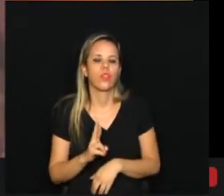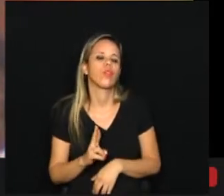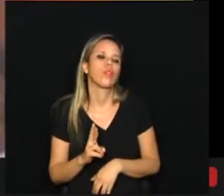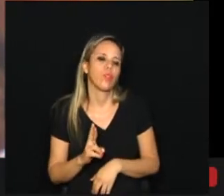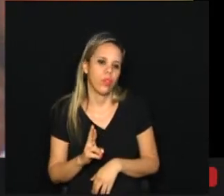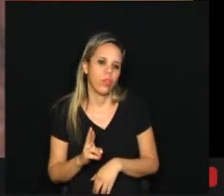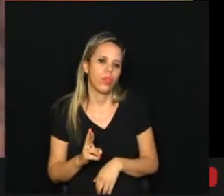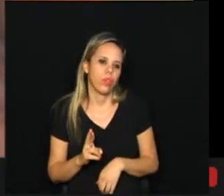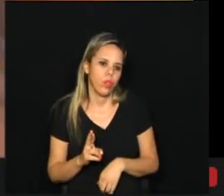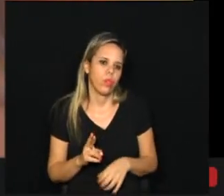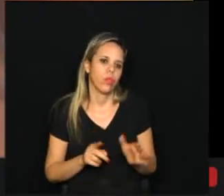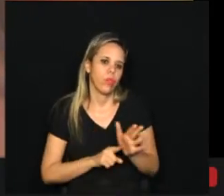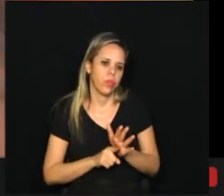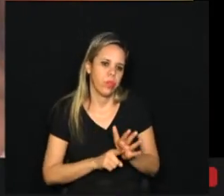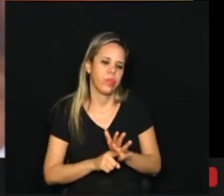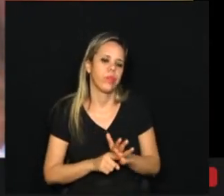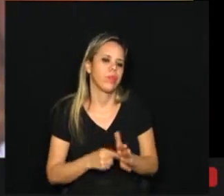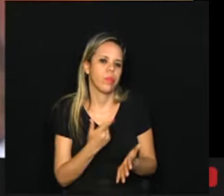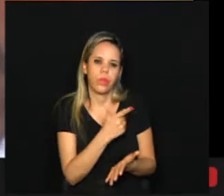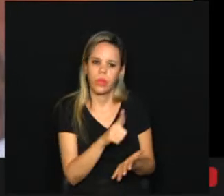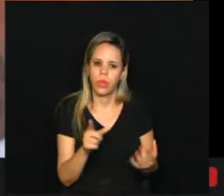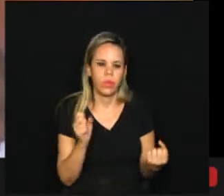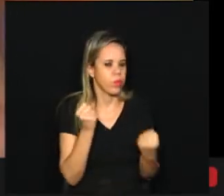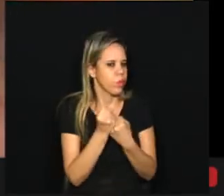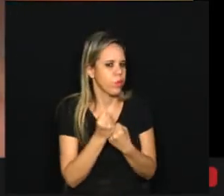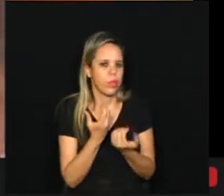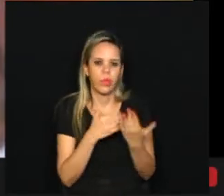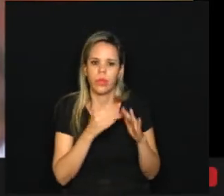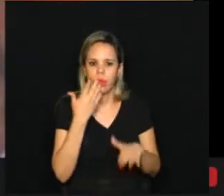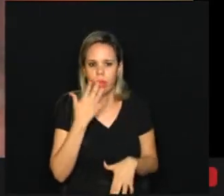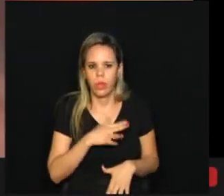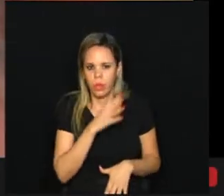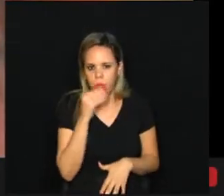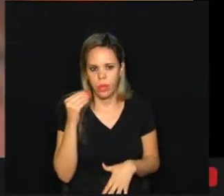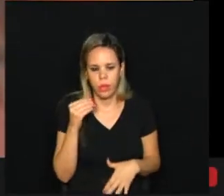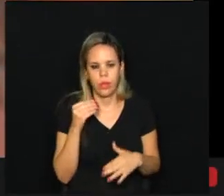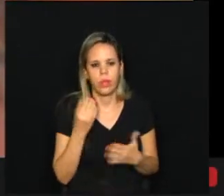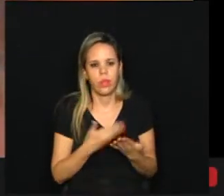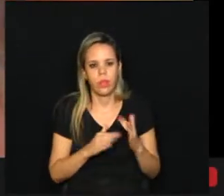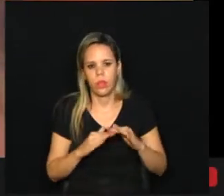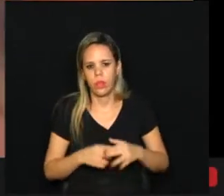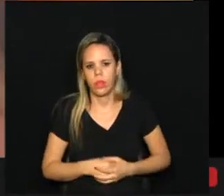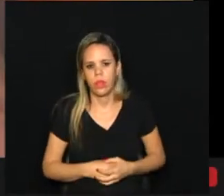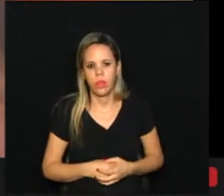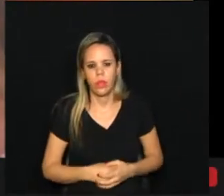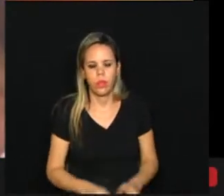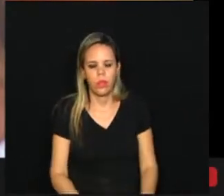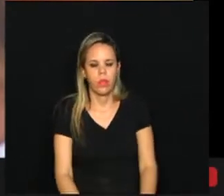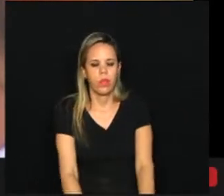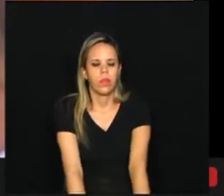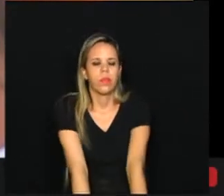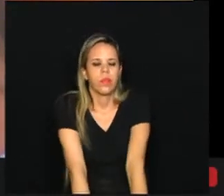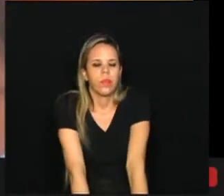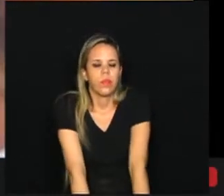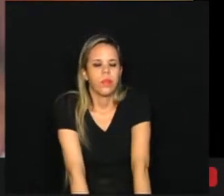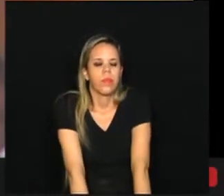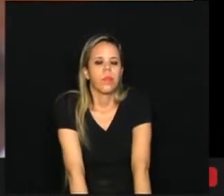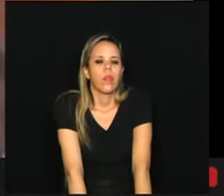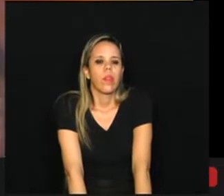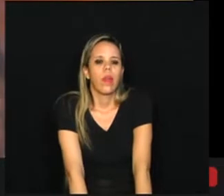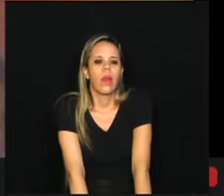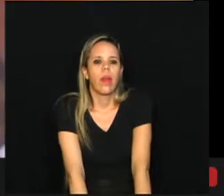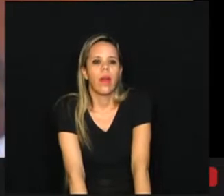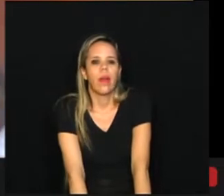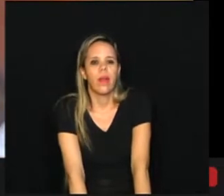que não há acolhimento das crianças e adolescentes da comunidade. Inclusive, há uma